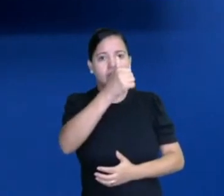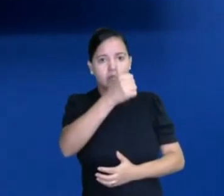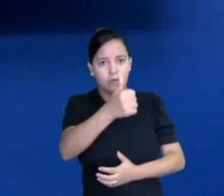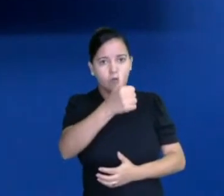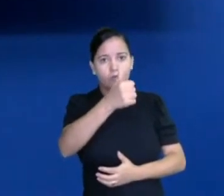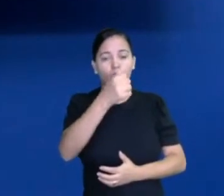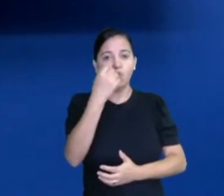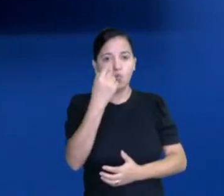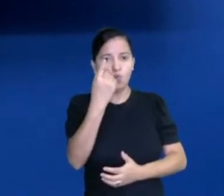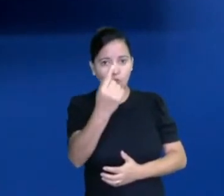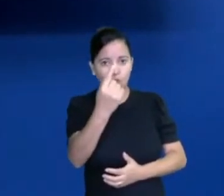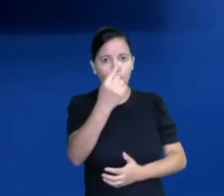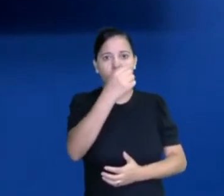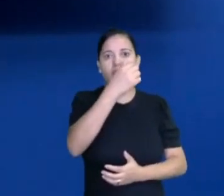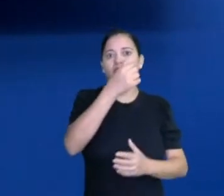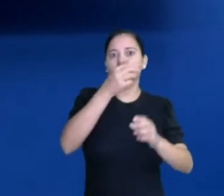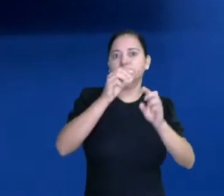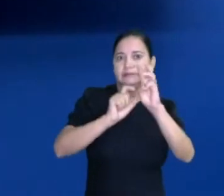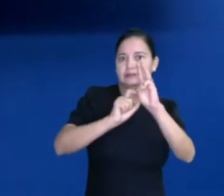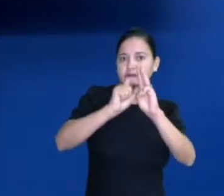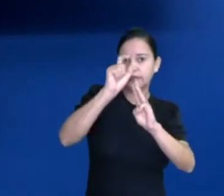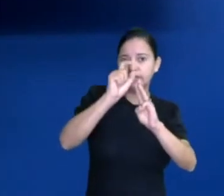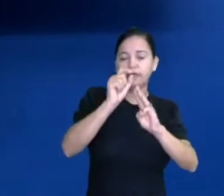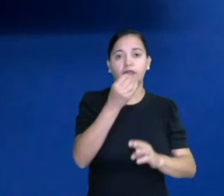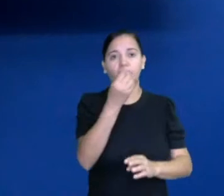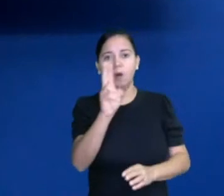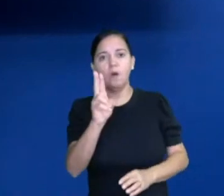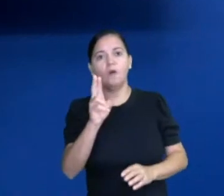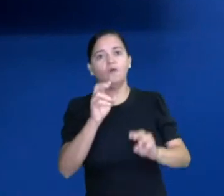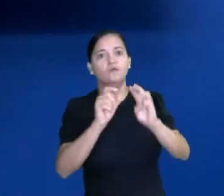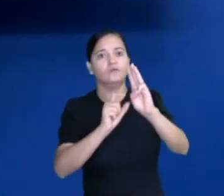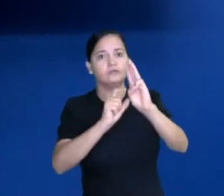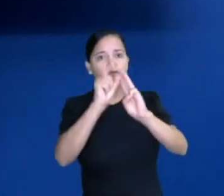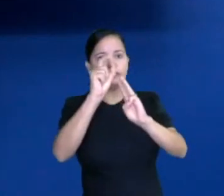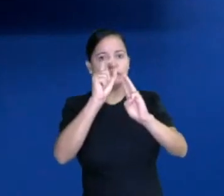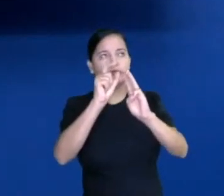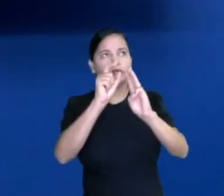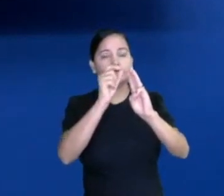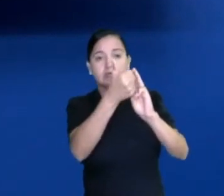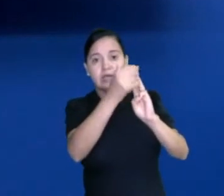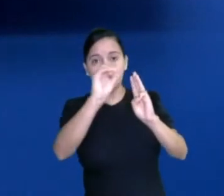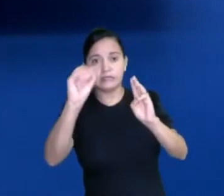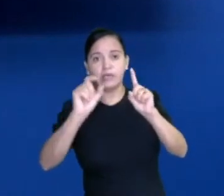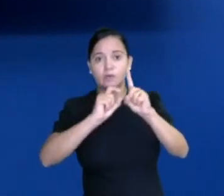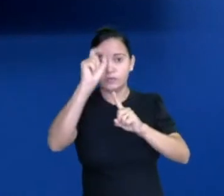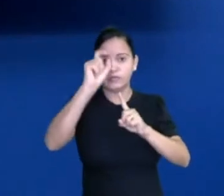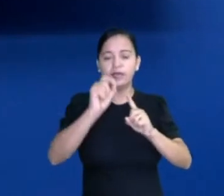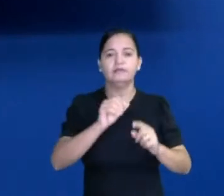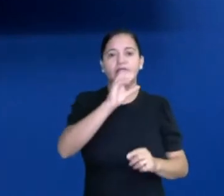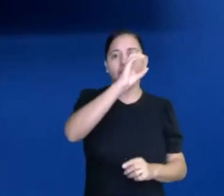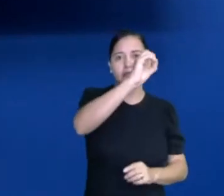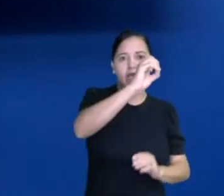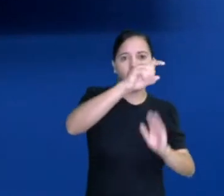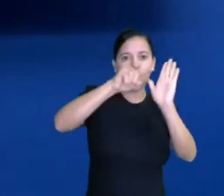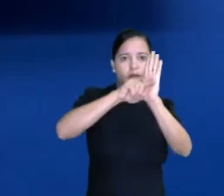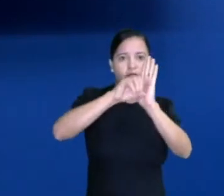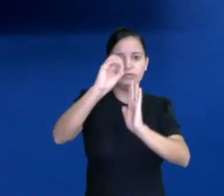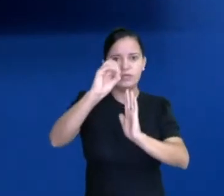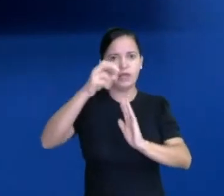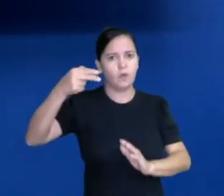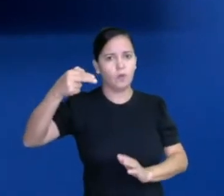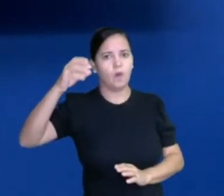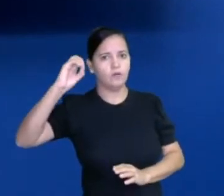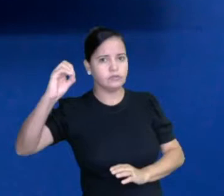Uma centena ou 100 unidades. Tá? E aí eu tenho aqui os 50. 0 menos 0, 0, né, gente? Agora